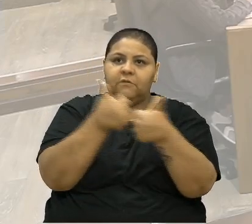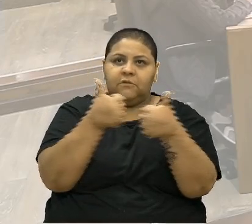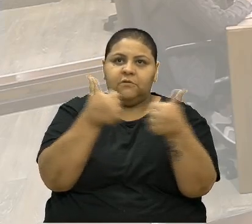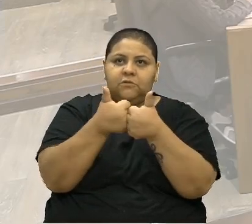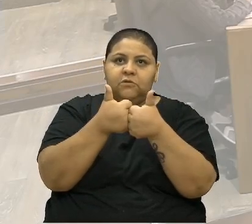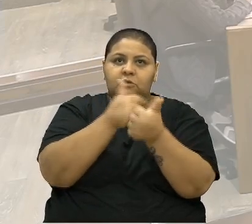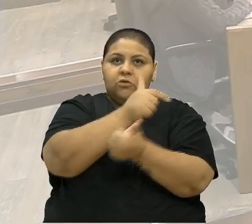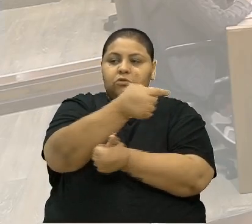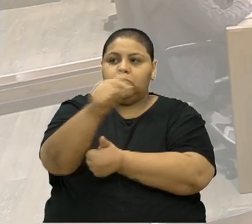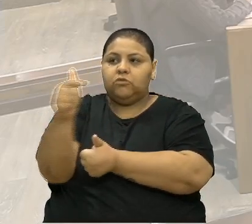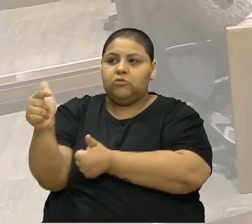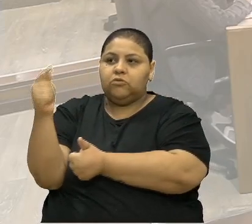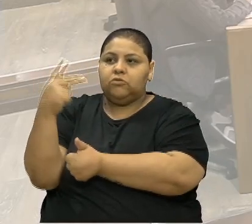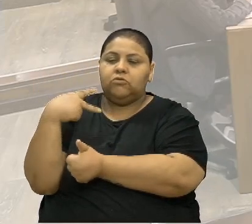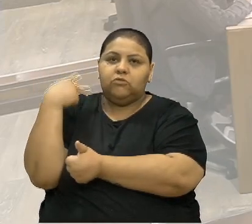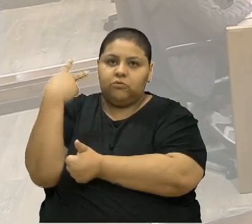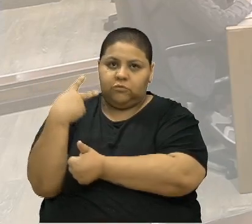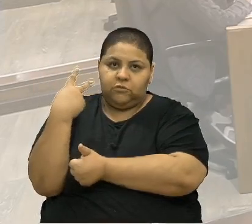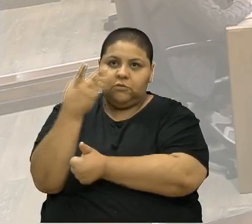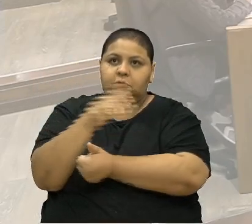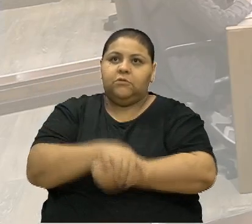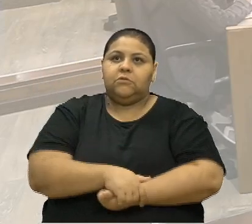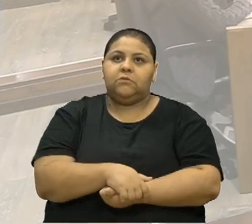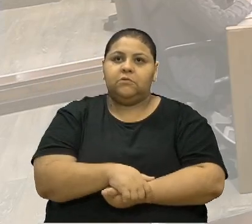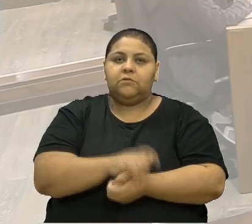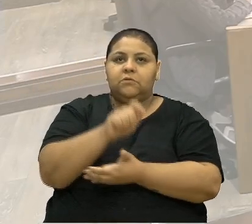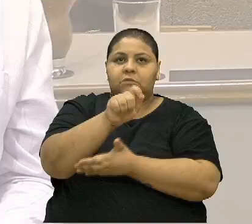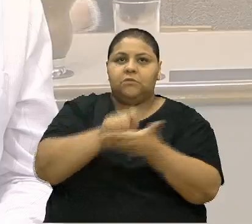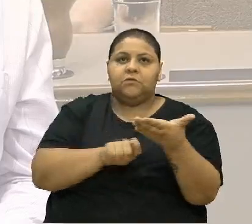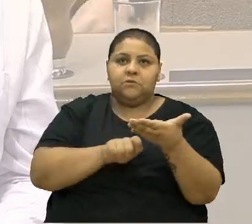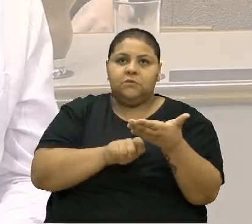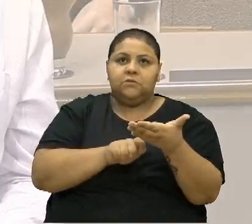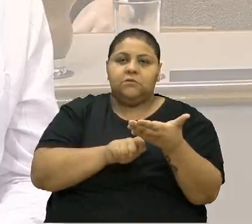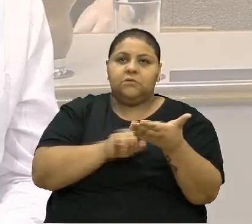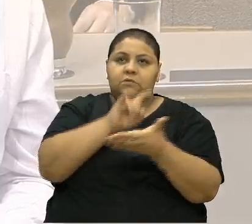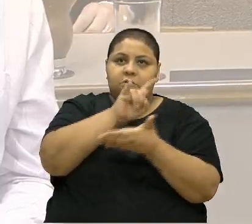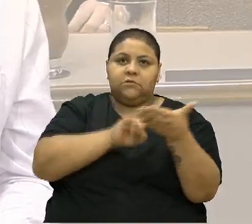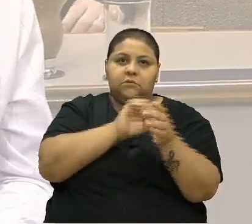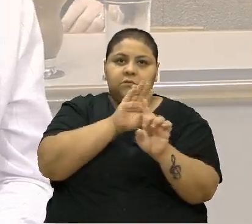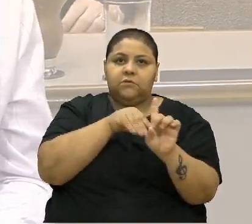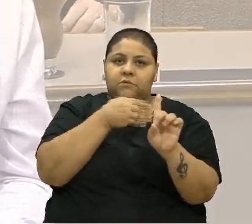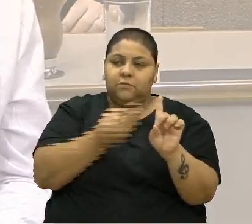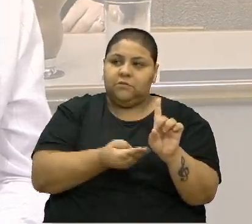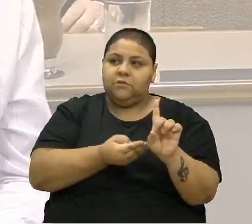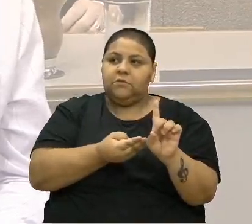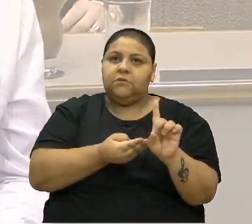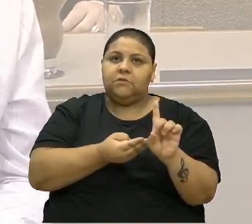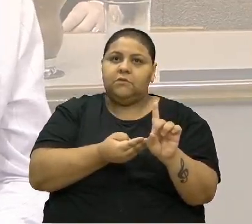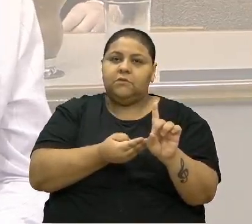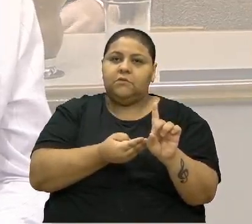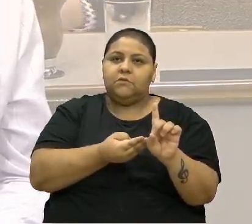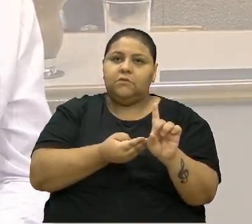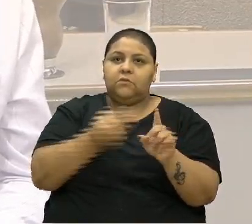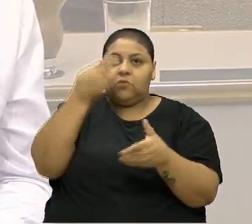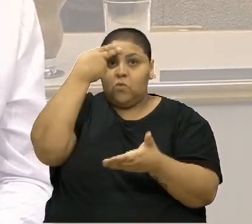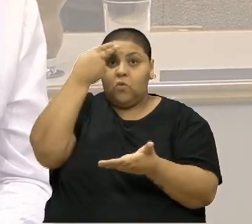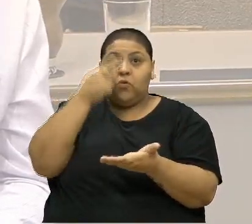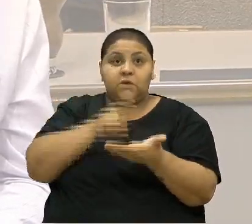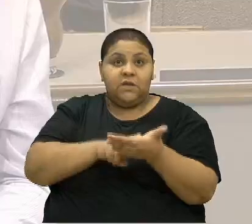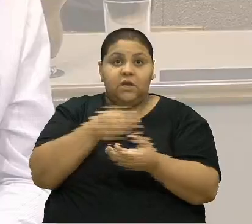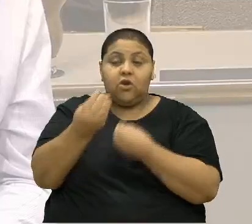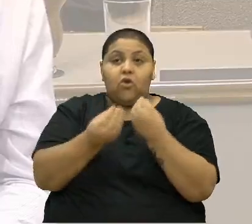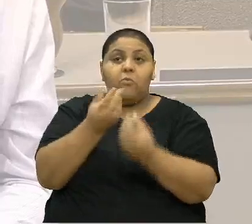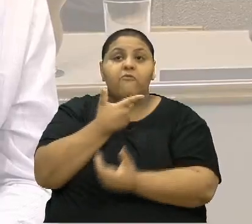e tantos outros vereadores, assinarem esta homenagem. O Neri, como a senhora muito bem